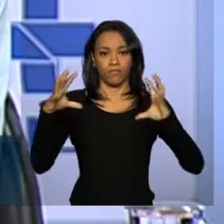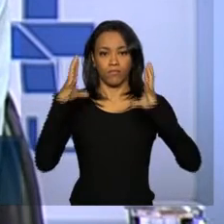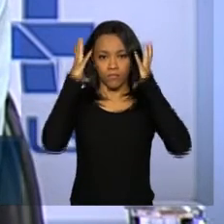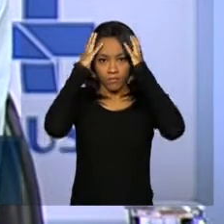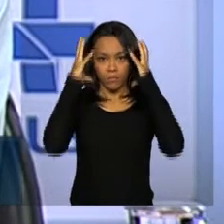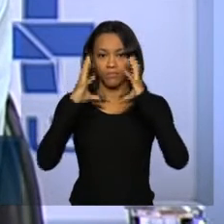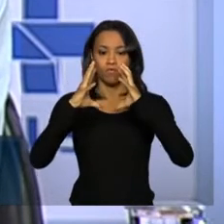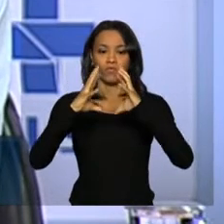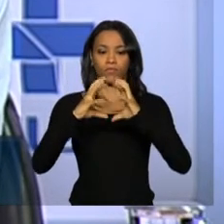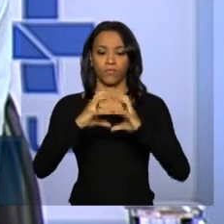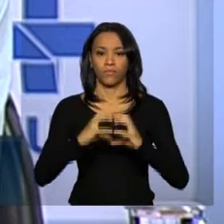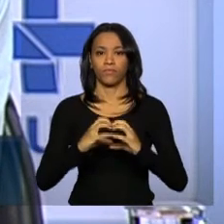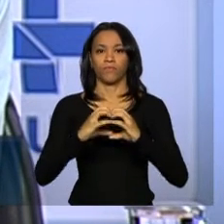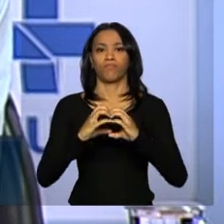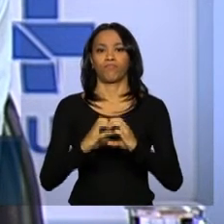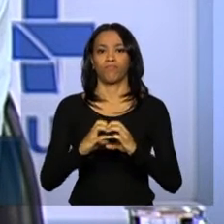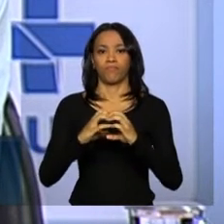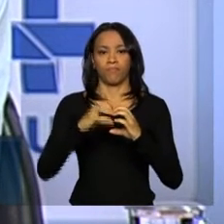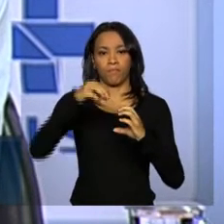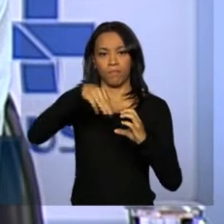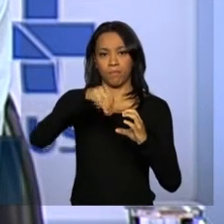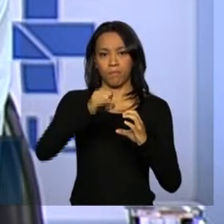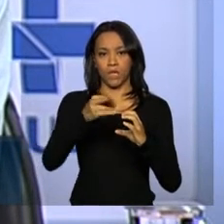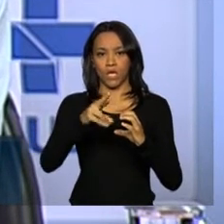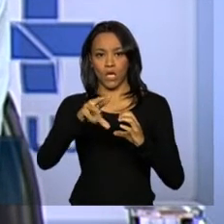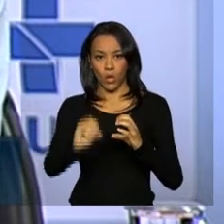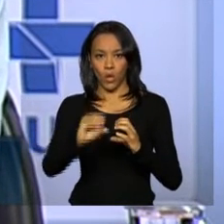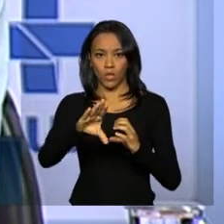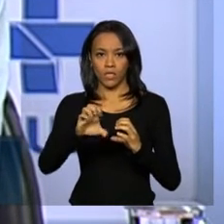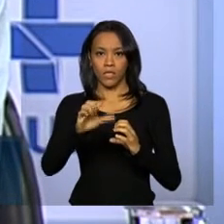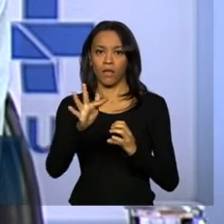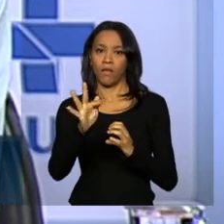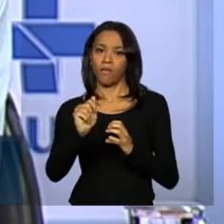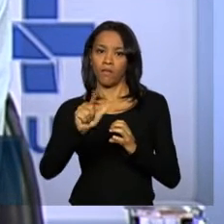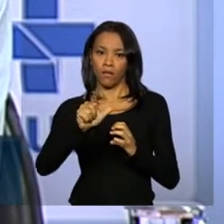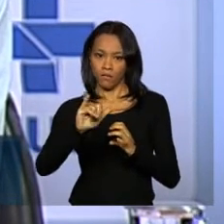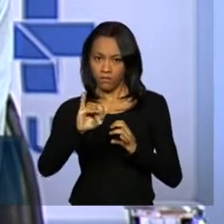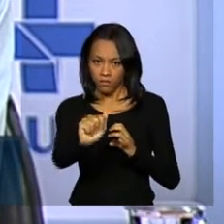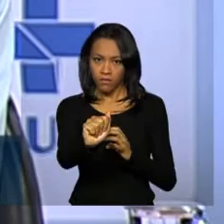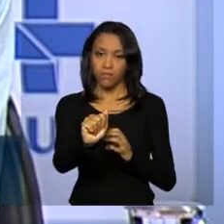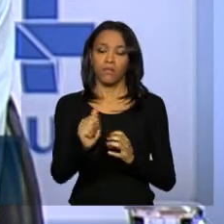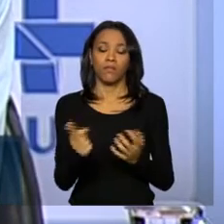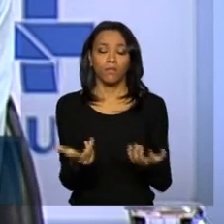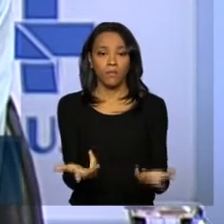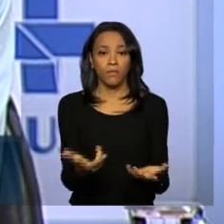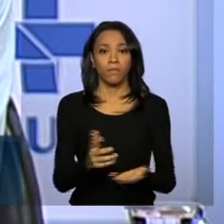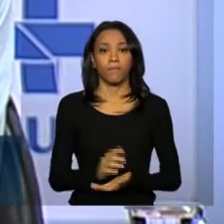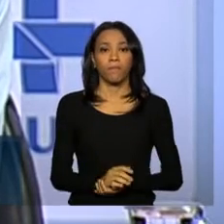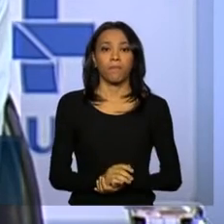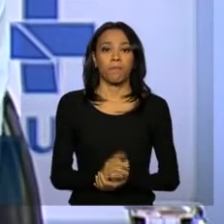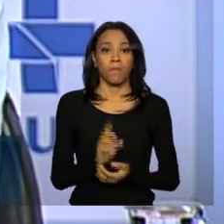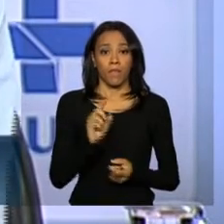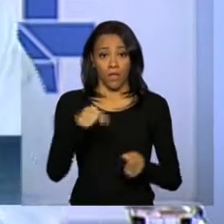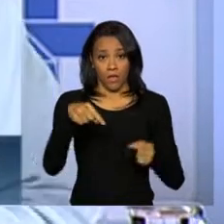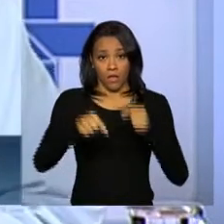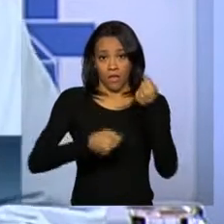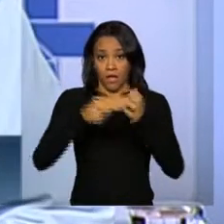Diferença fundamental deste protocolo é o critério da